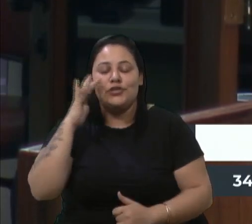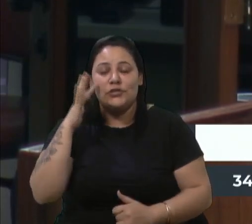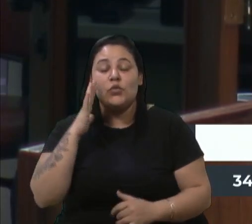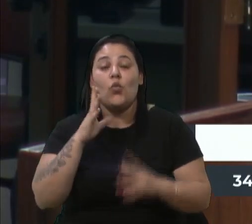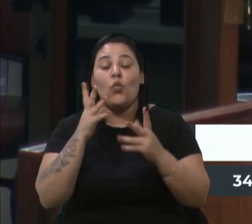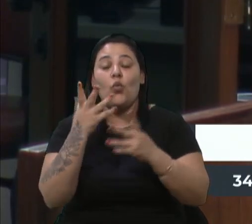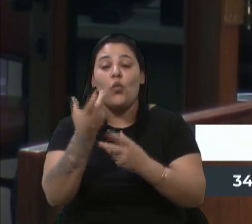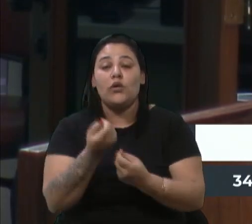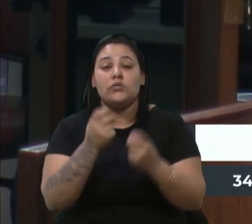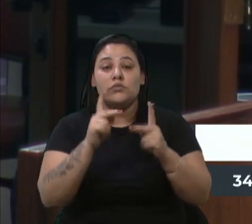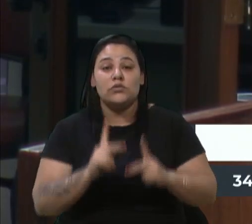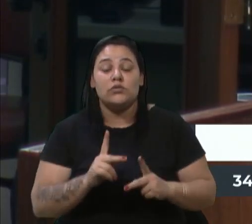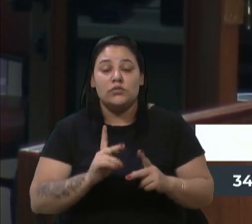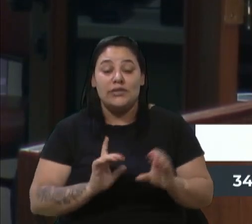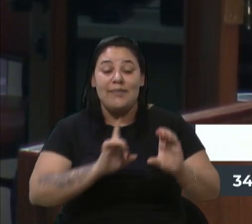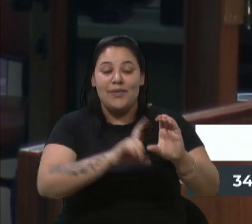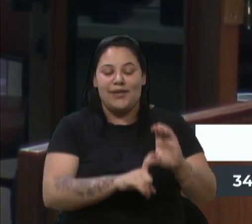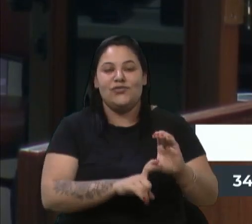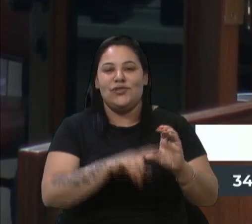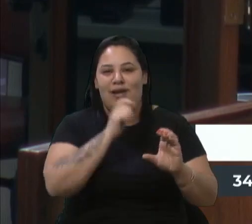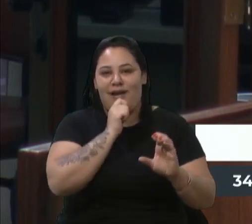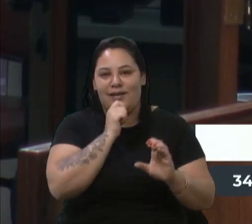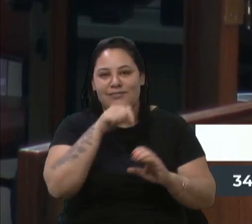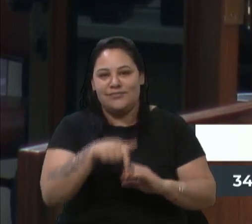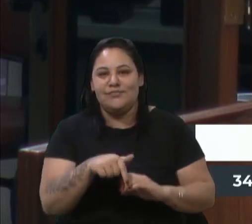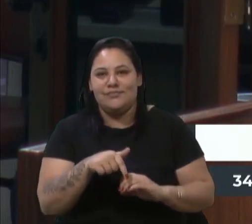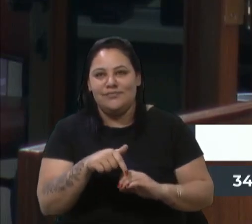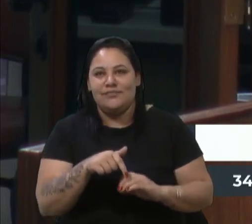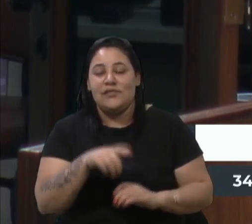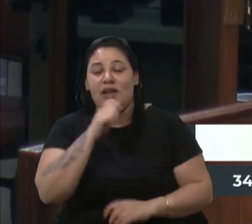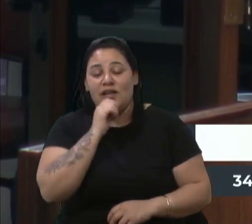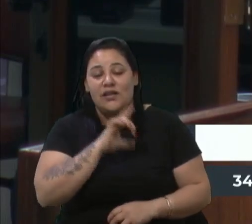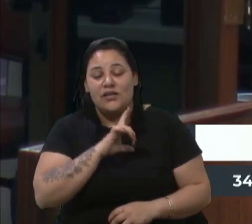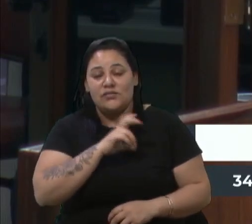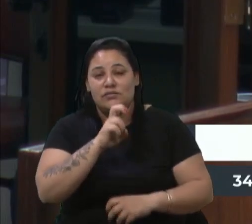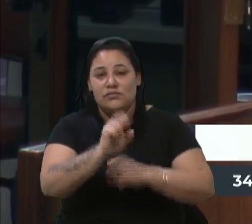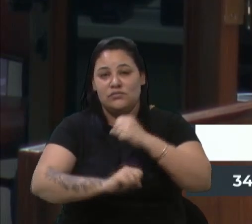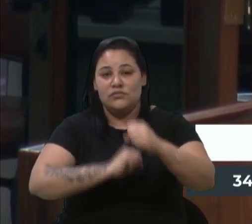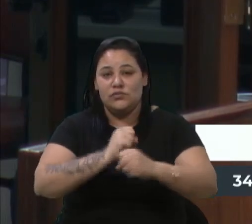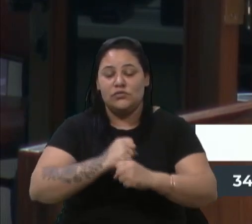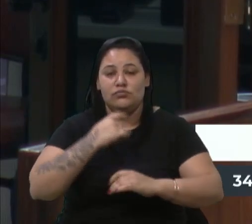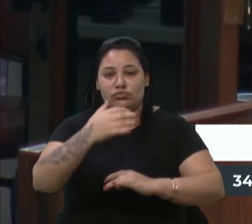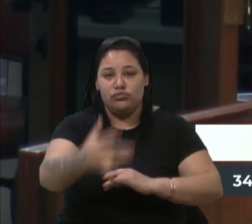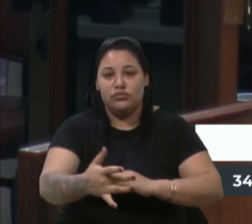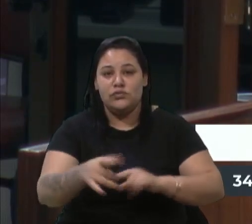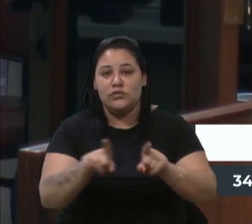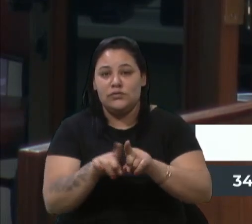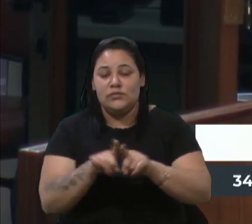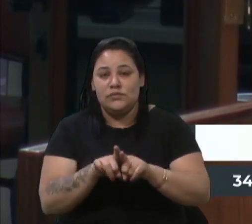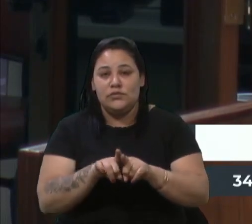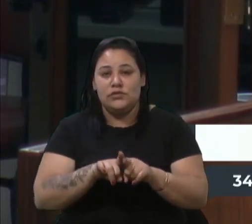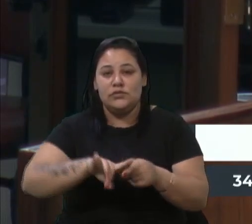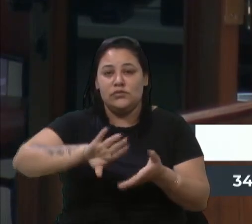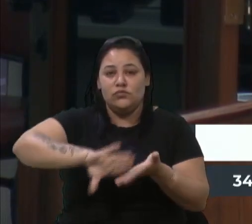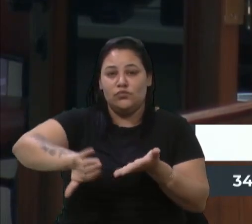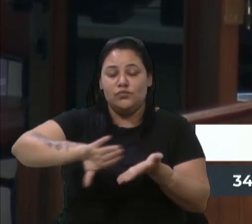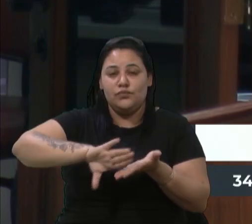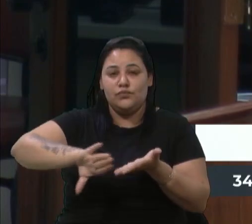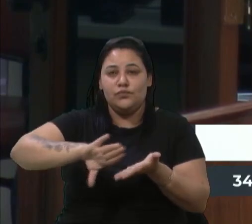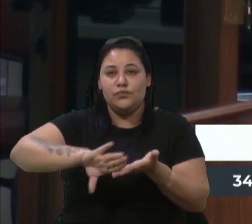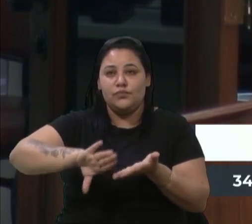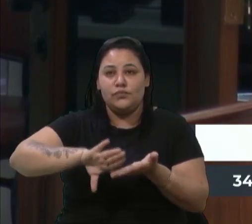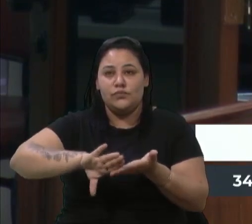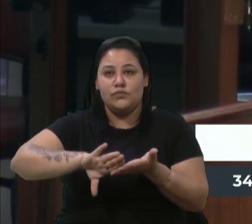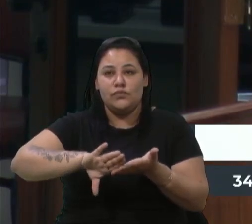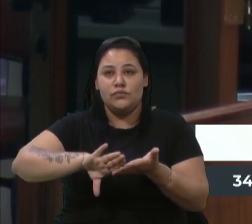Sul. E ainda temos a questão, né, dos 5 anos prorrogáveis e também da retirada da